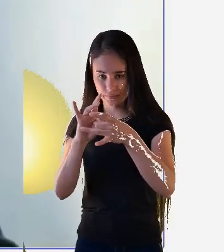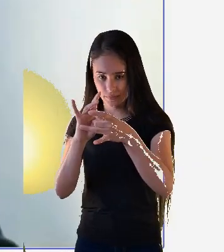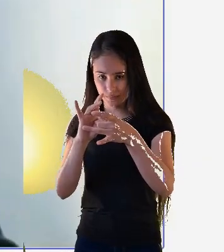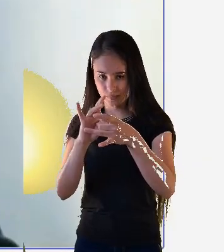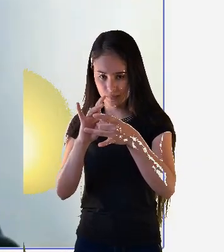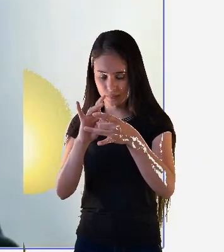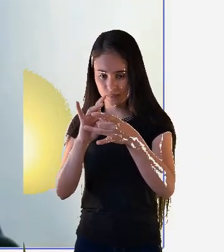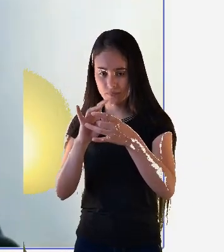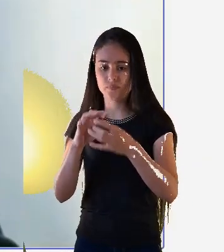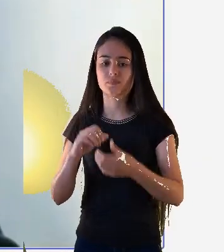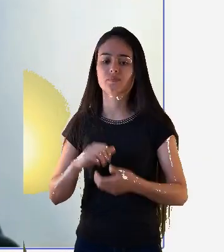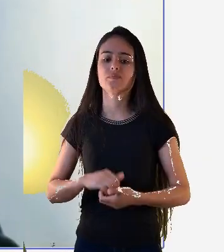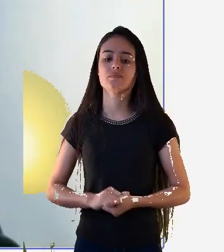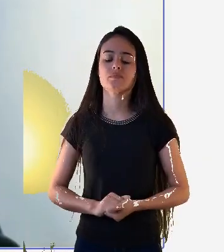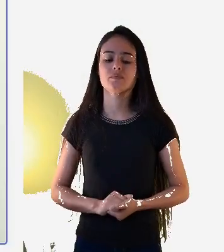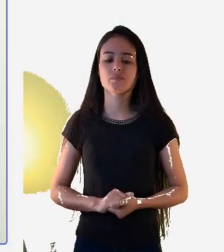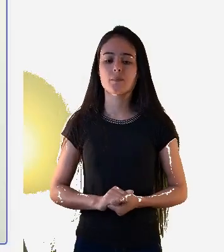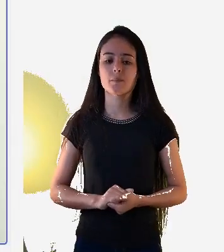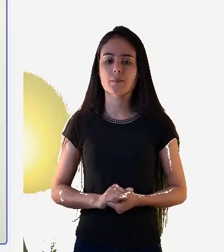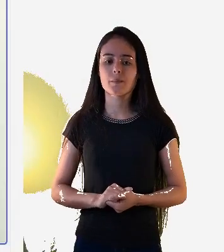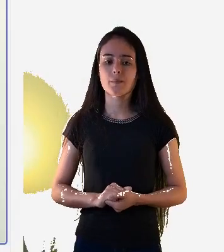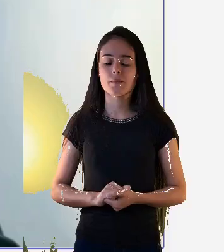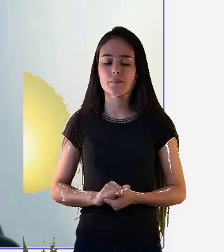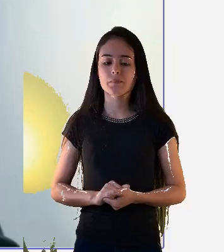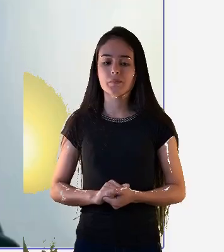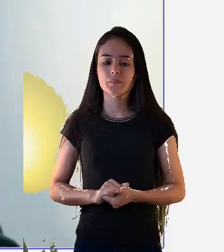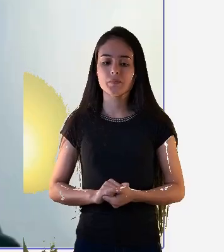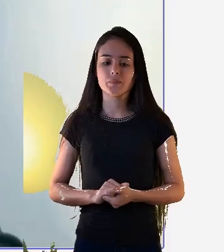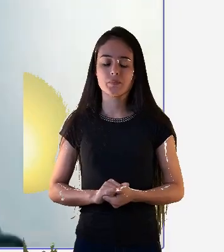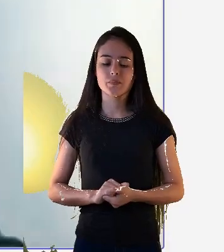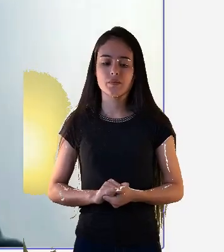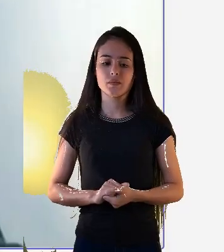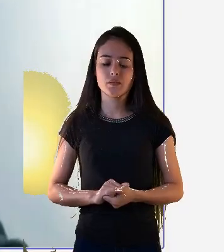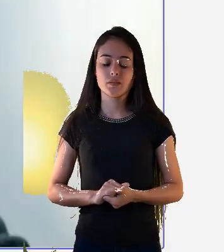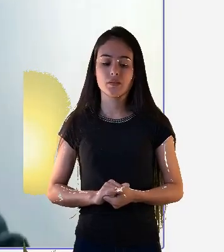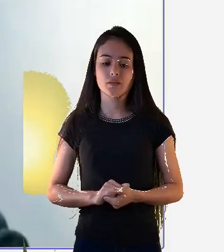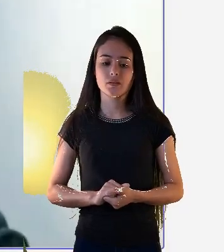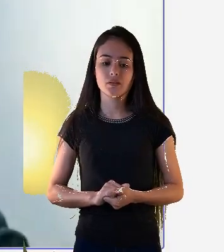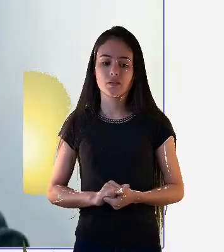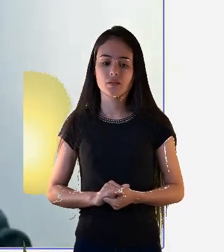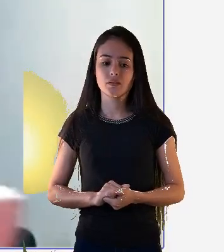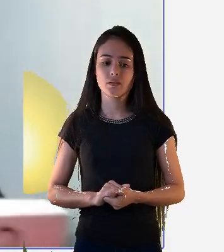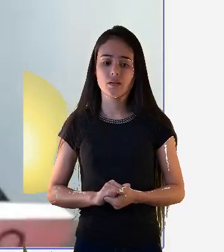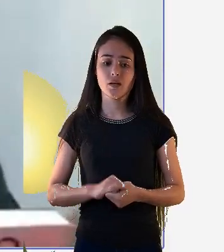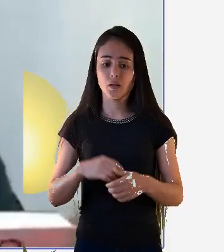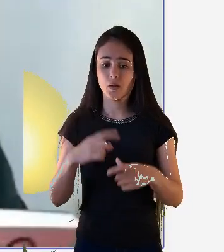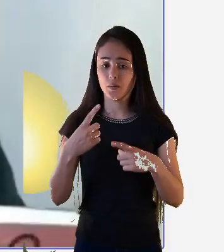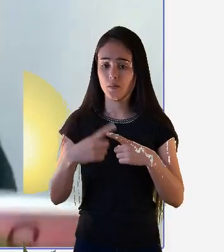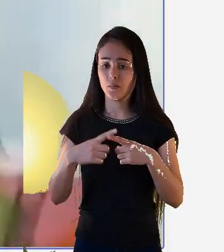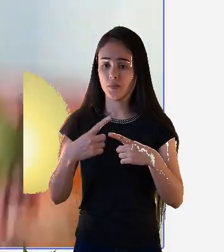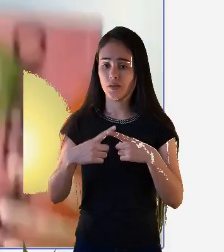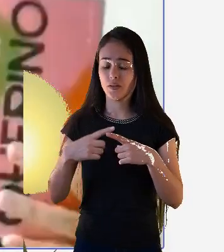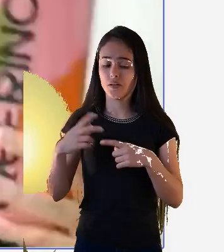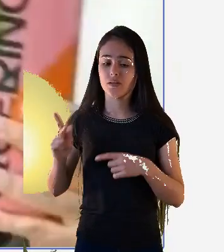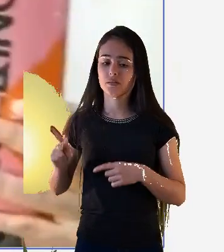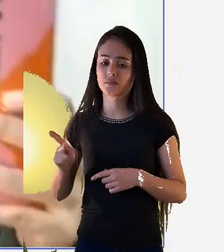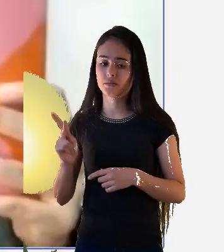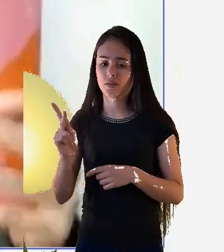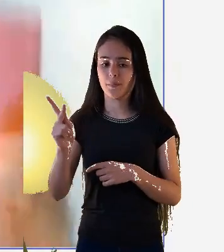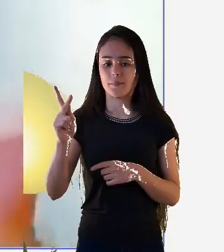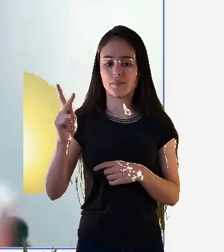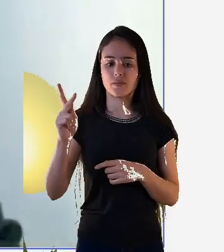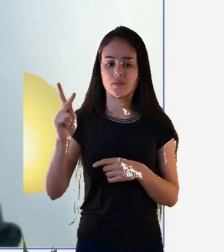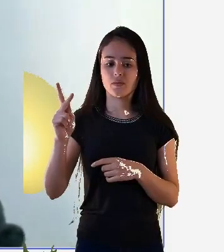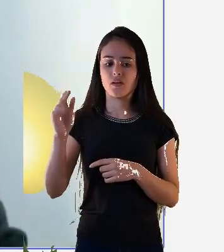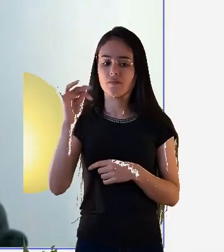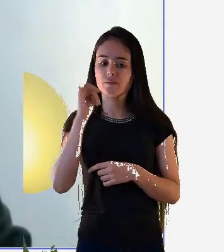aulas que a Amanda e a Aline deram desde 2021, que seguem aqui, agora com a aproximação do movimento negro e também